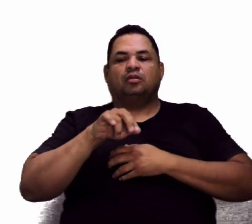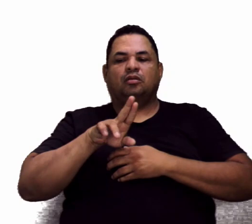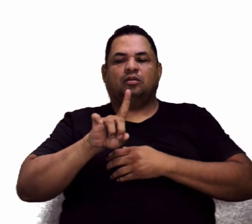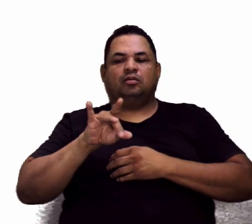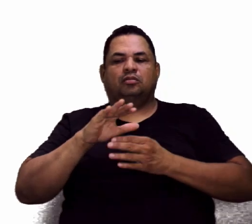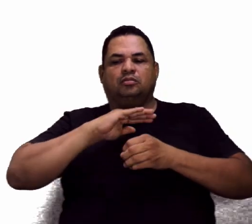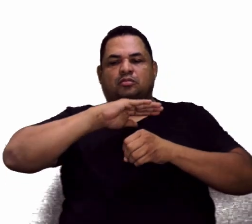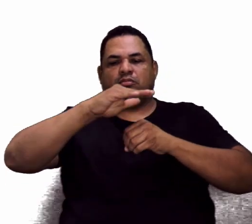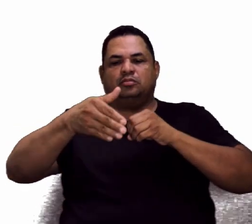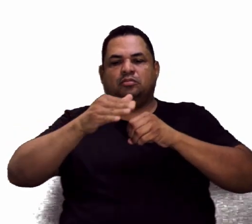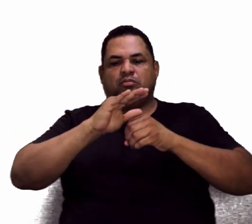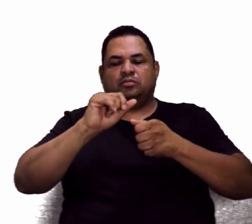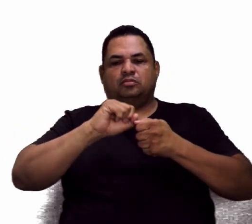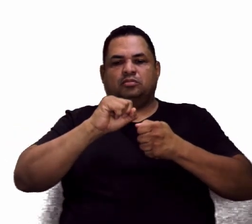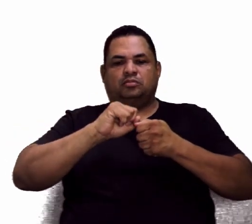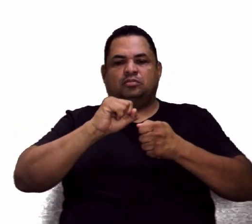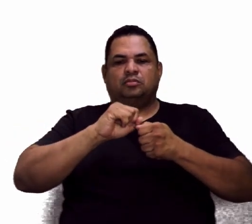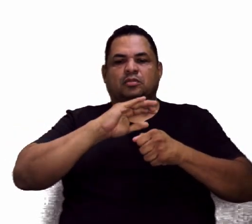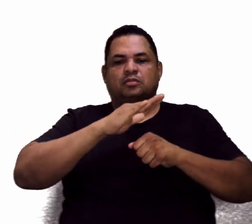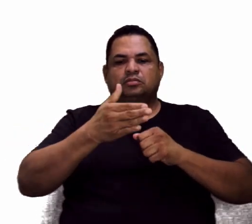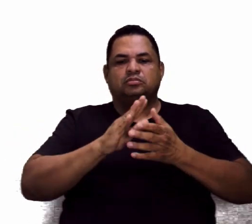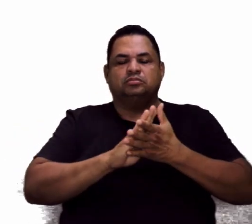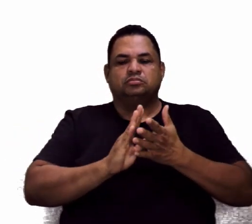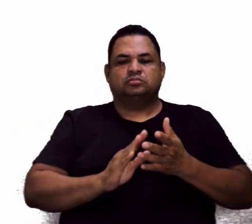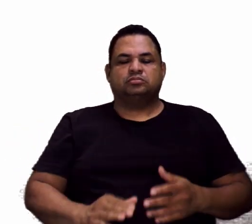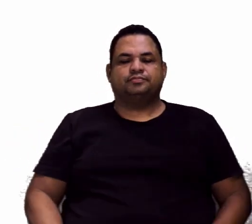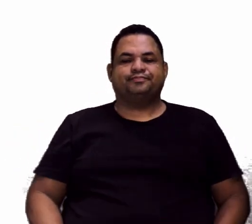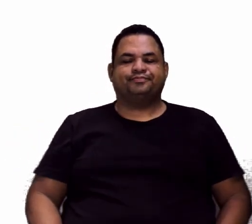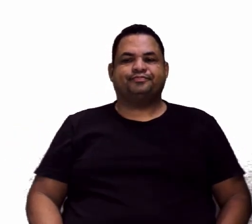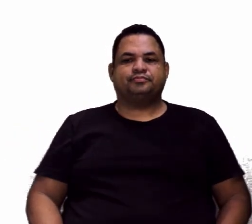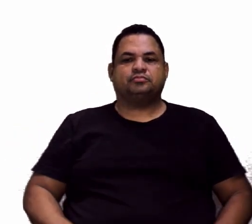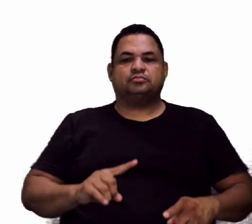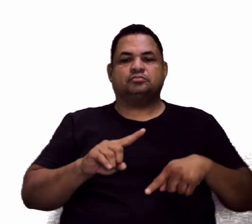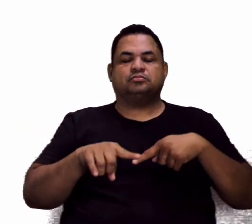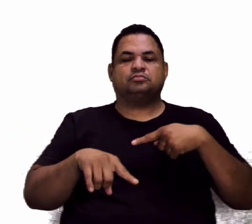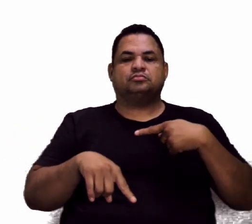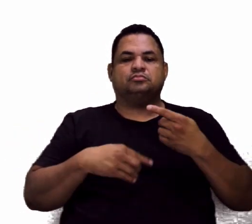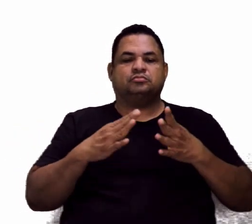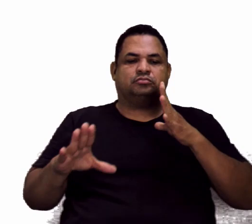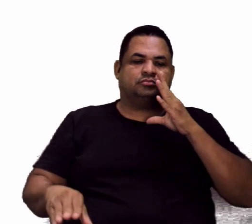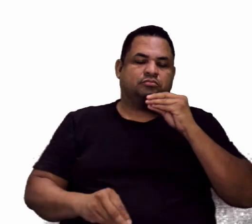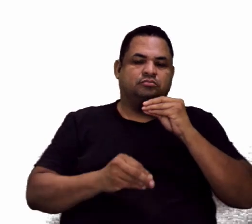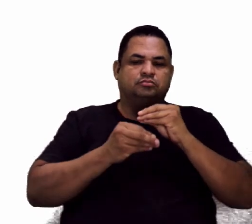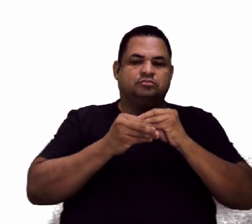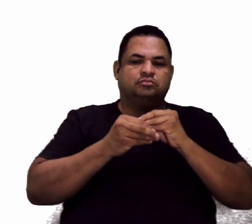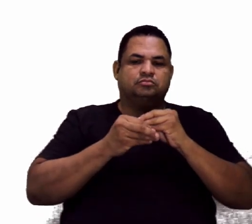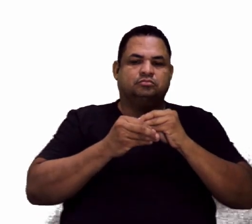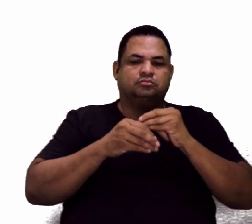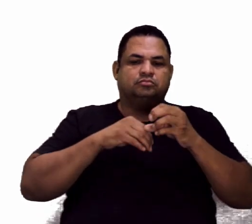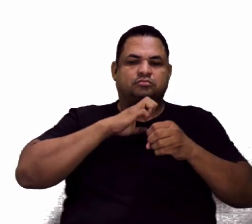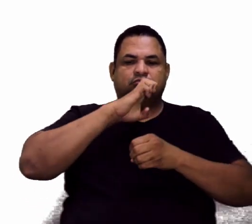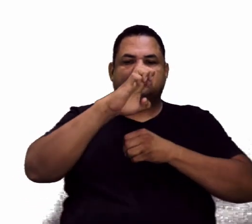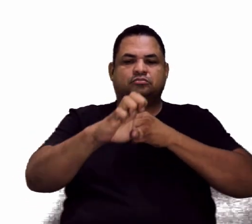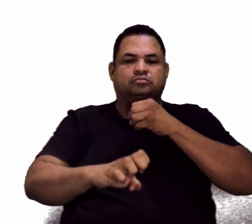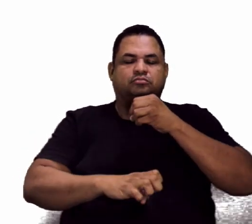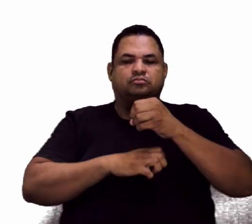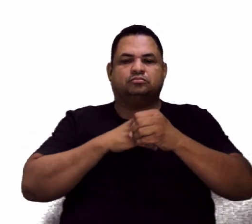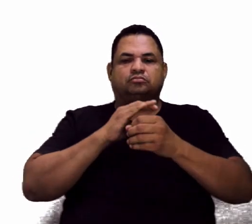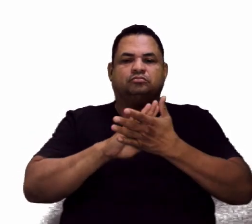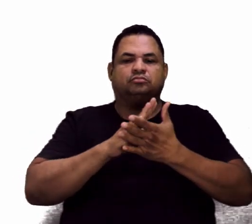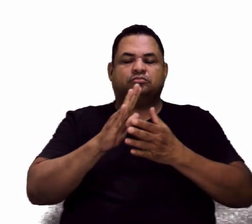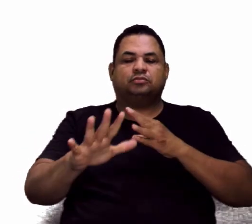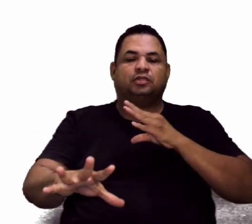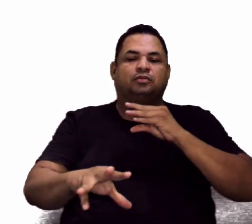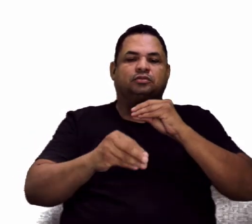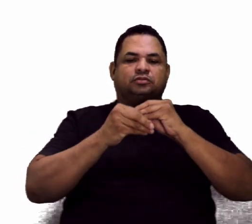a distribuição normal do átomo no estado fundamental e só é acrescentar os elétrons que foram